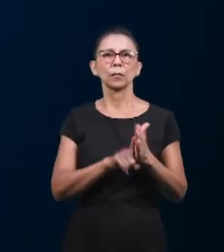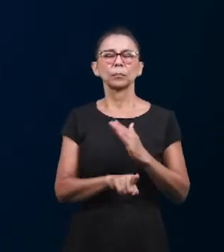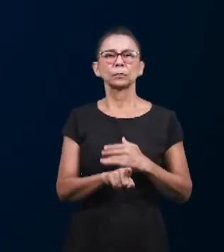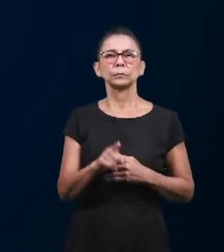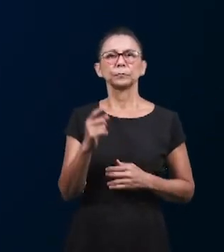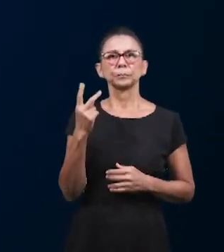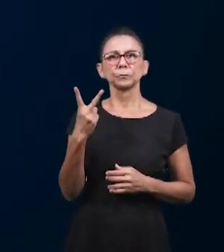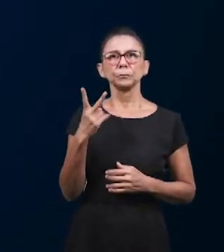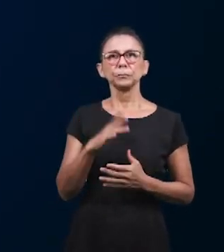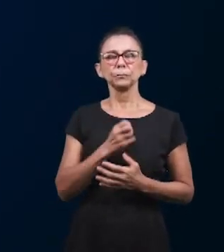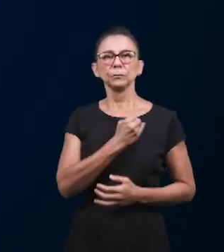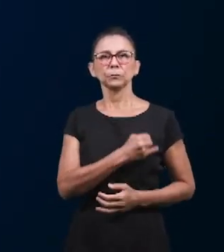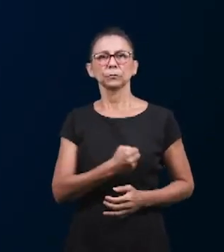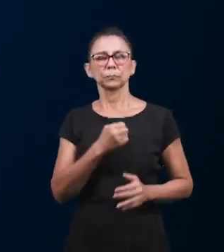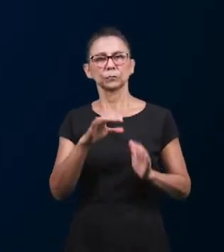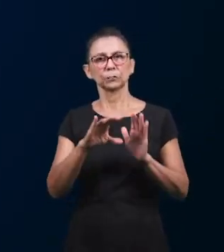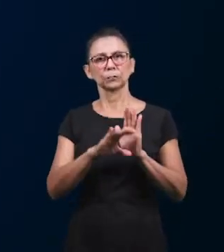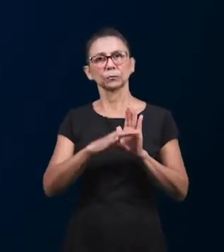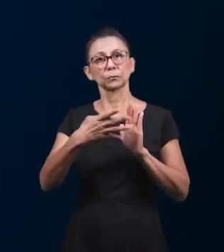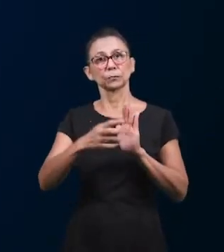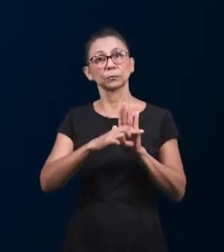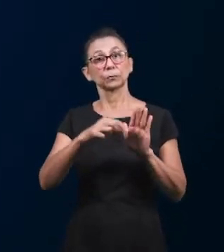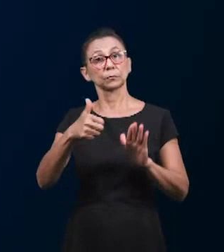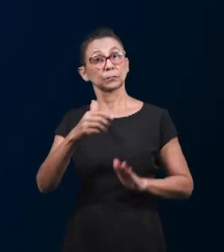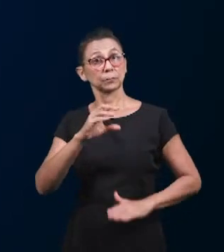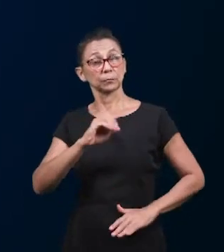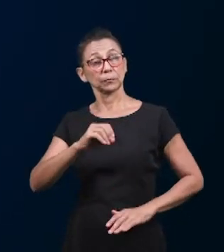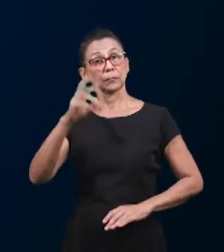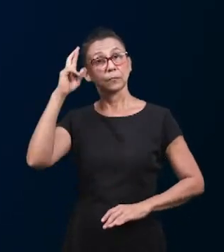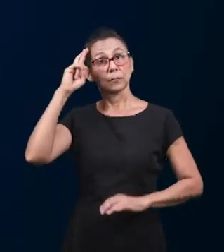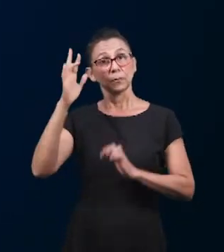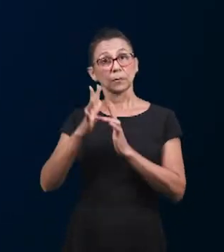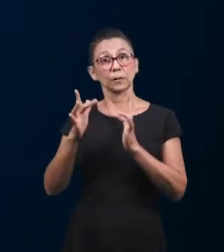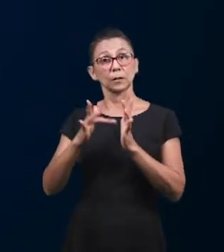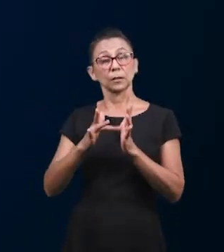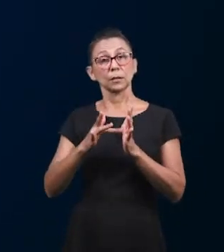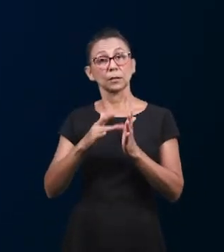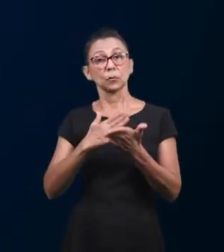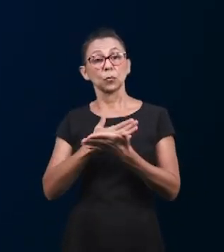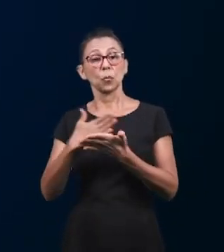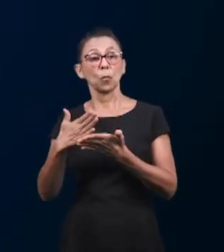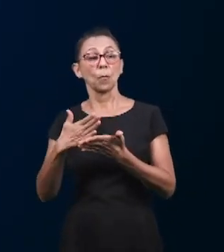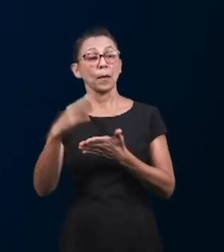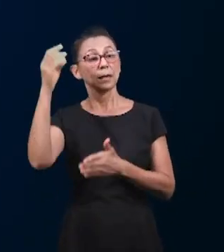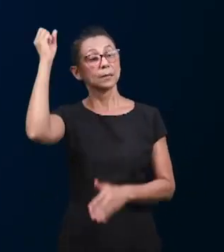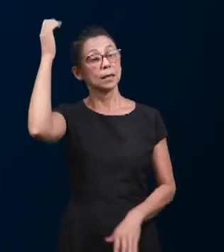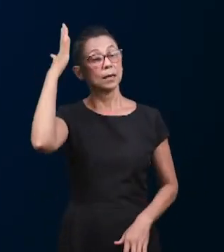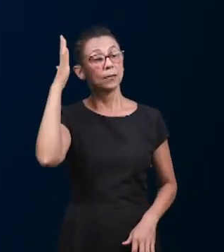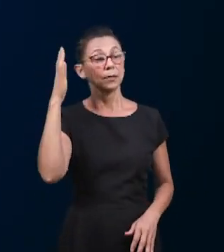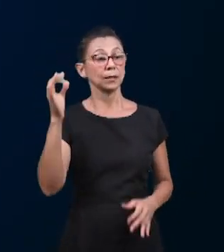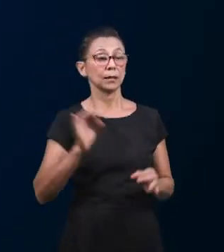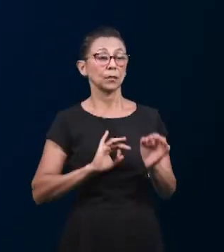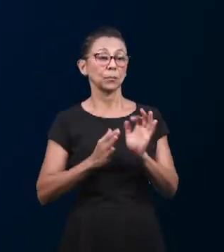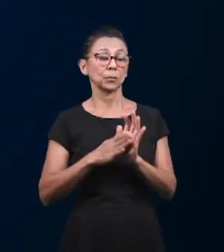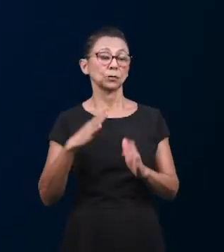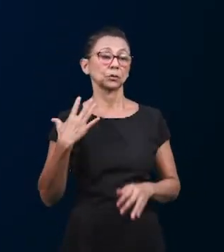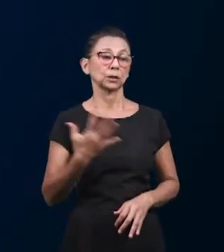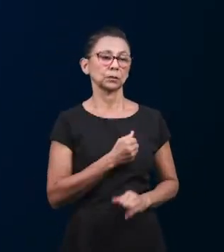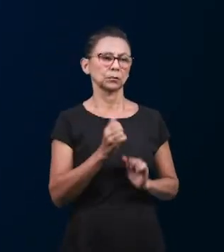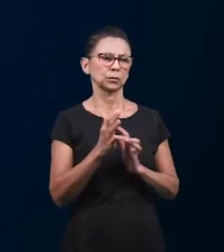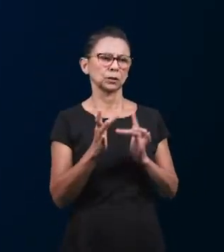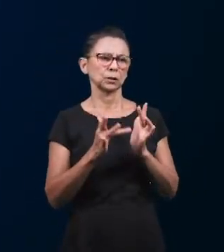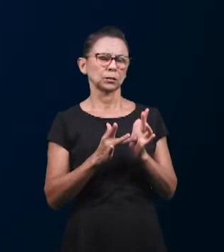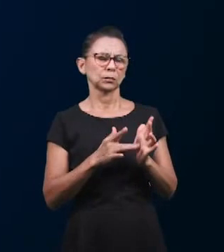João 4,10, Jesus começa a revelar a ela o projeto, quando ele diz: Jesus respondeu